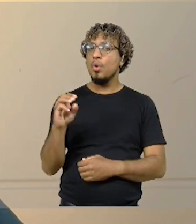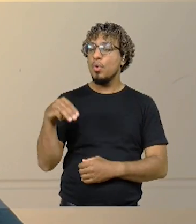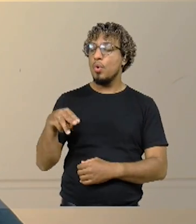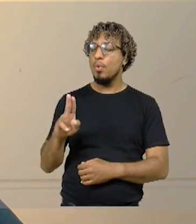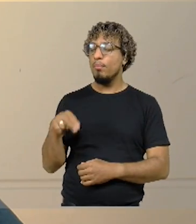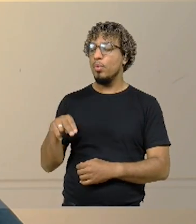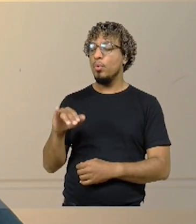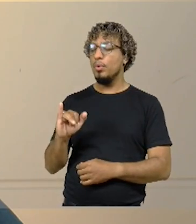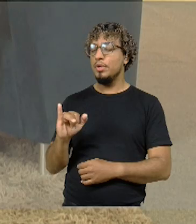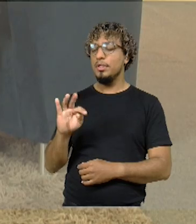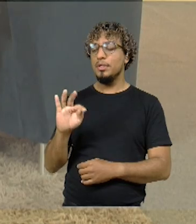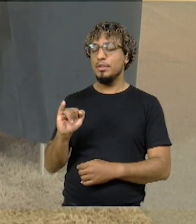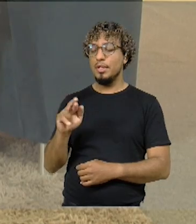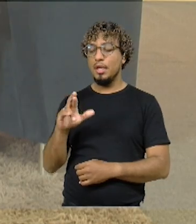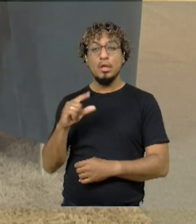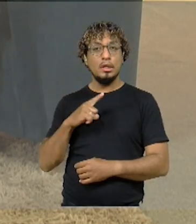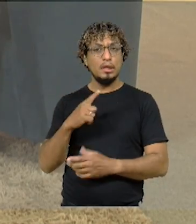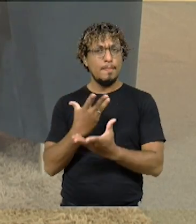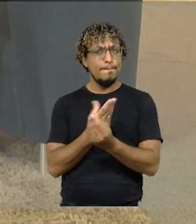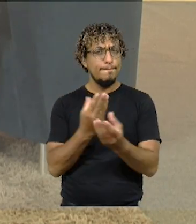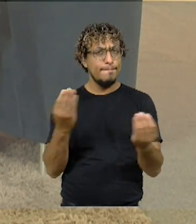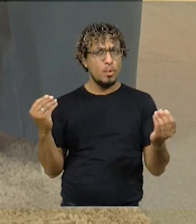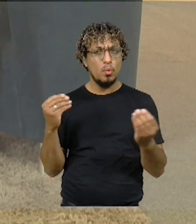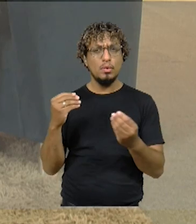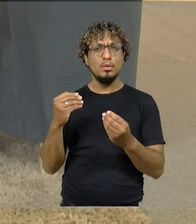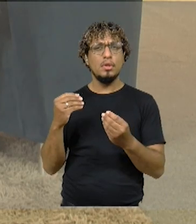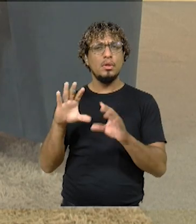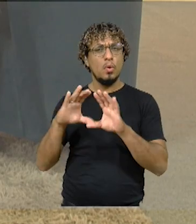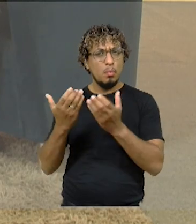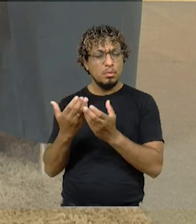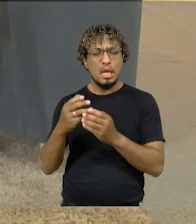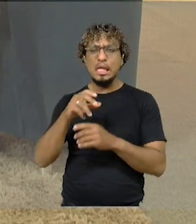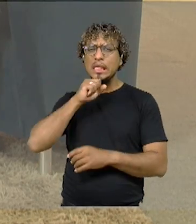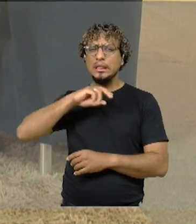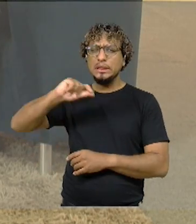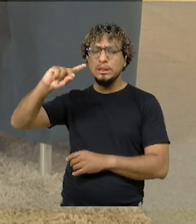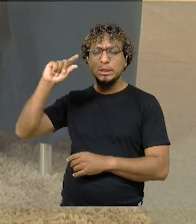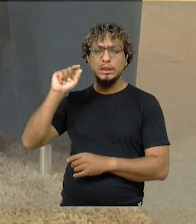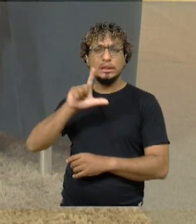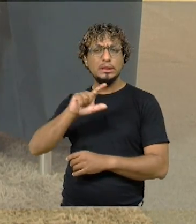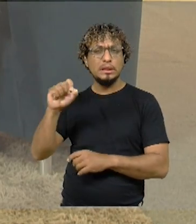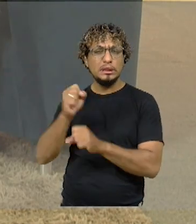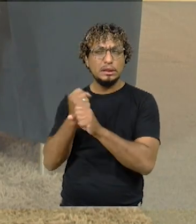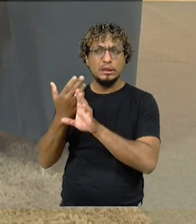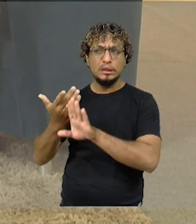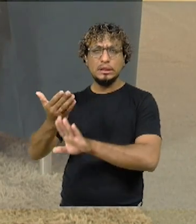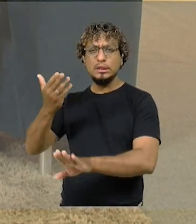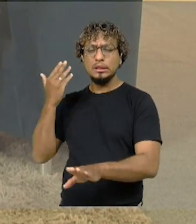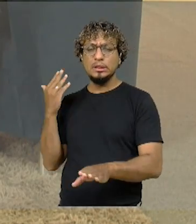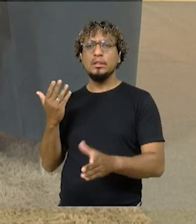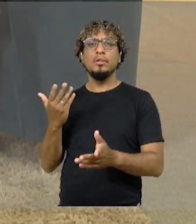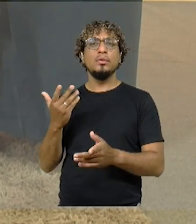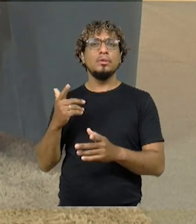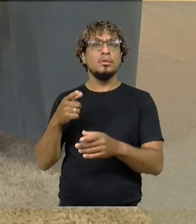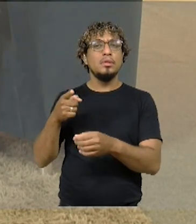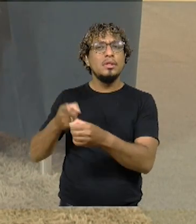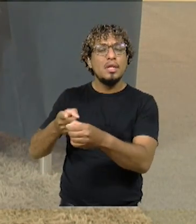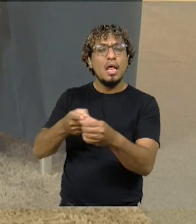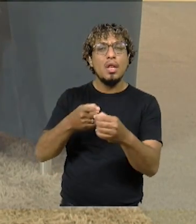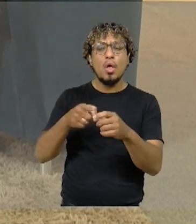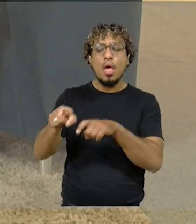né? Não pensou na cidade como um todo. Nós trabalhamos com o mapa antigo de São Luís de 2009, nós vamos ter que revisar esse